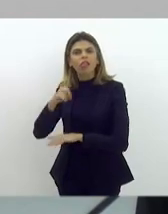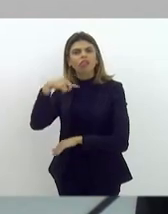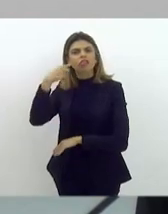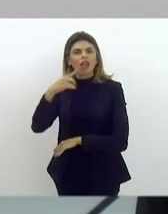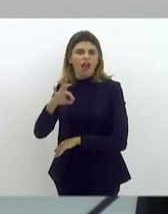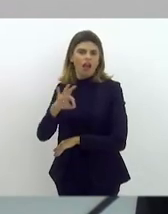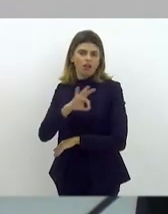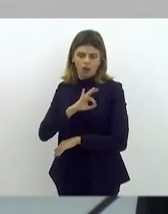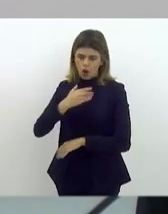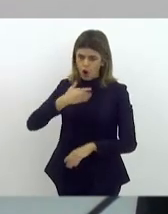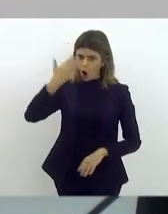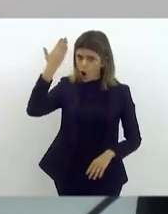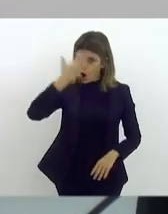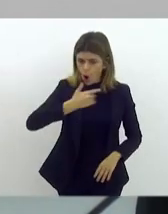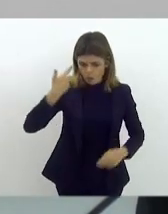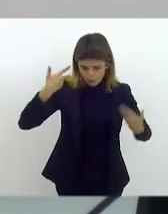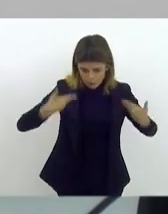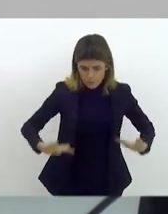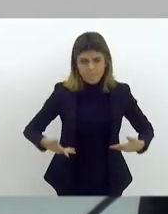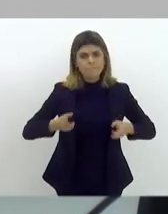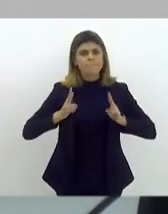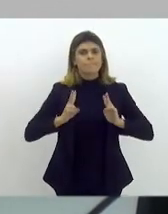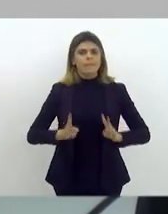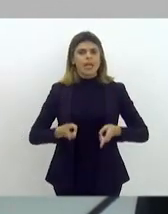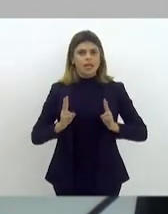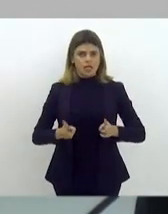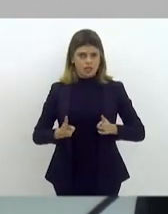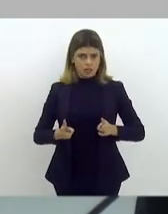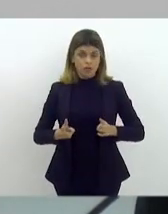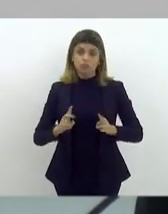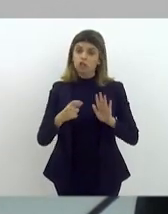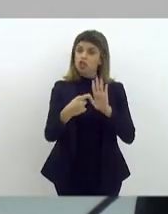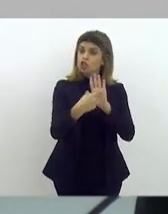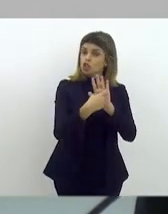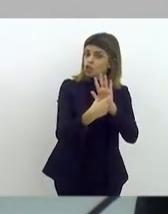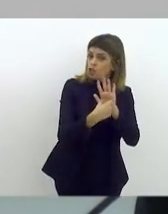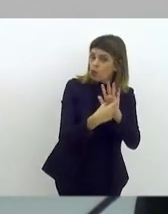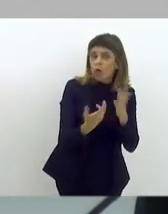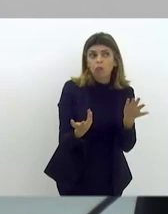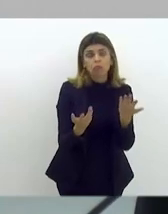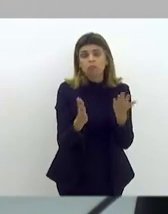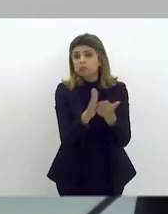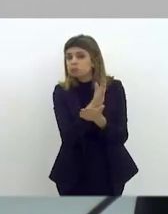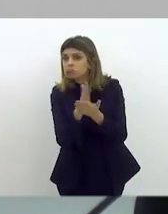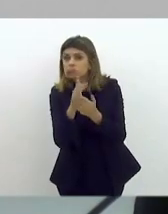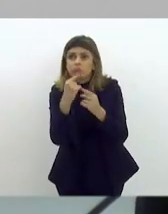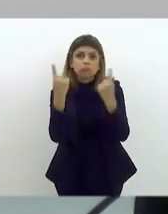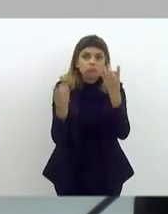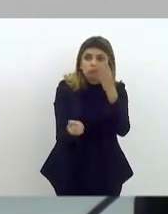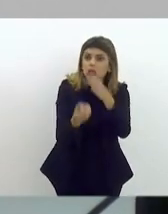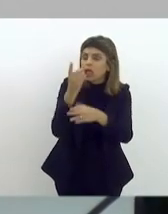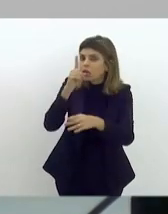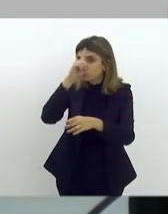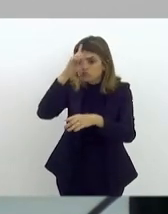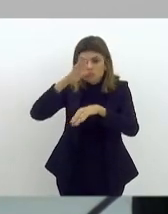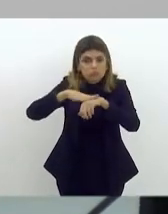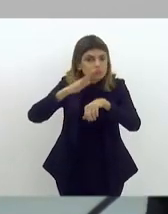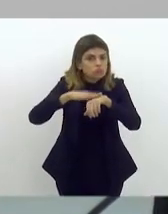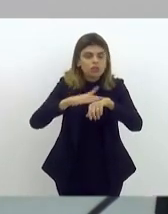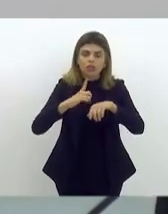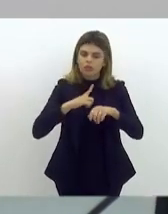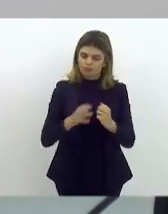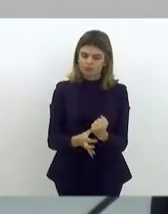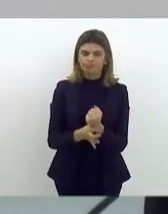que realmente são elas de repente em um software onde elas consigam realmente de fato se